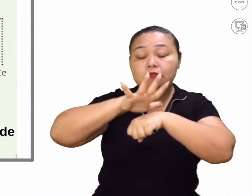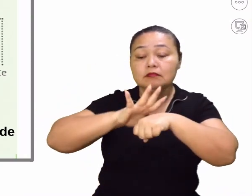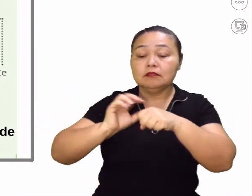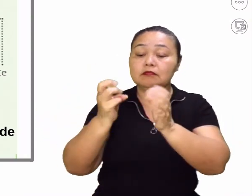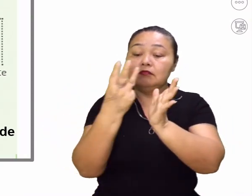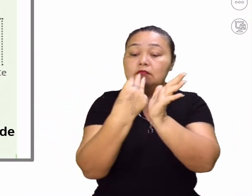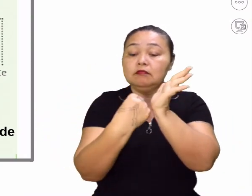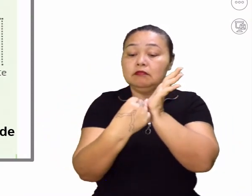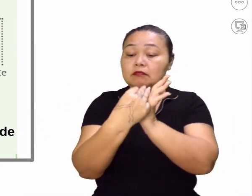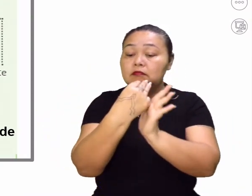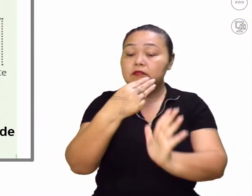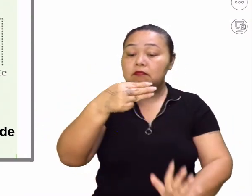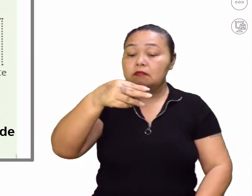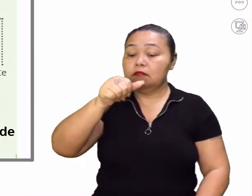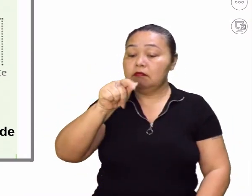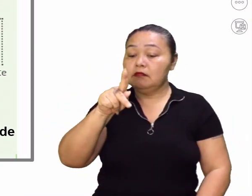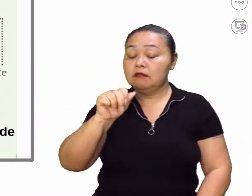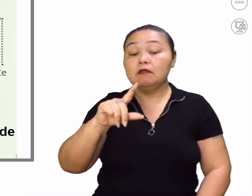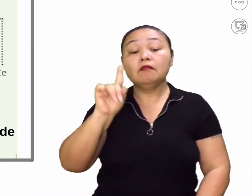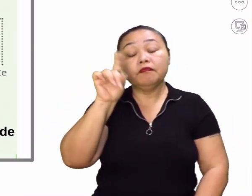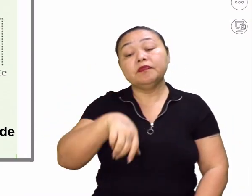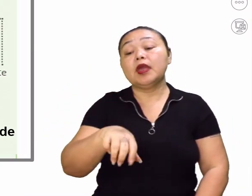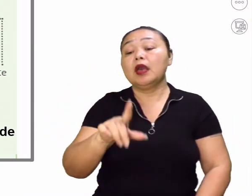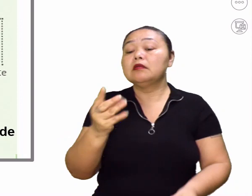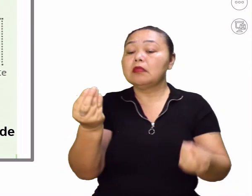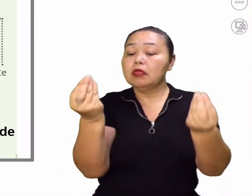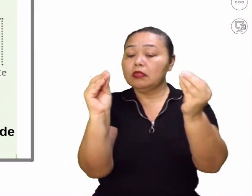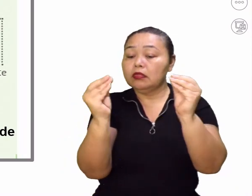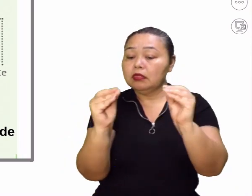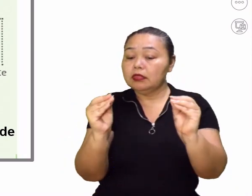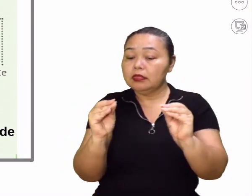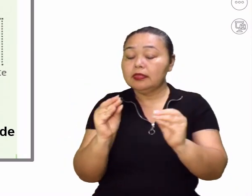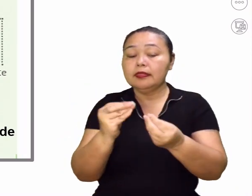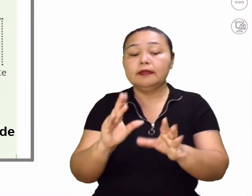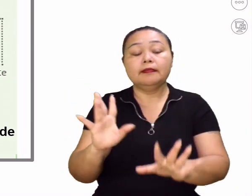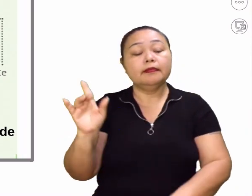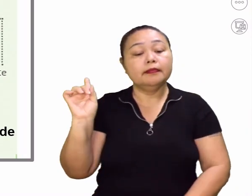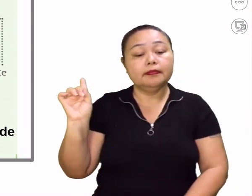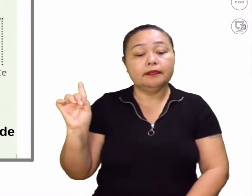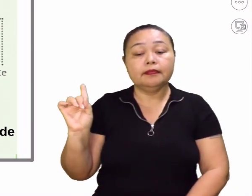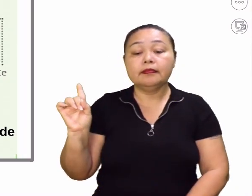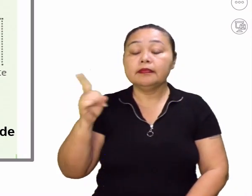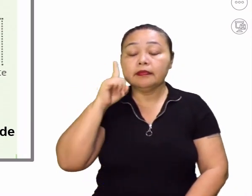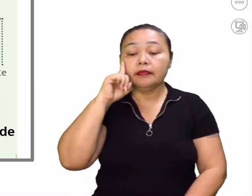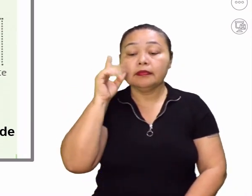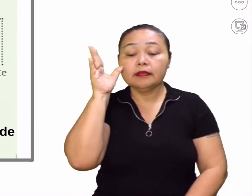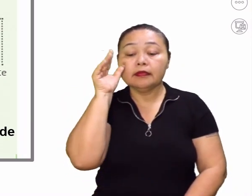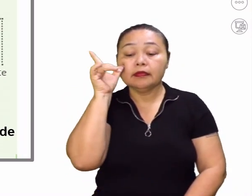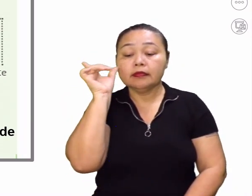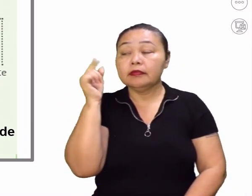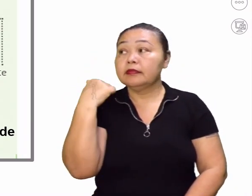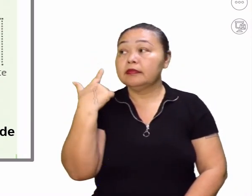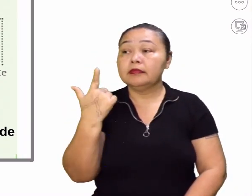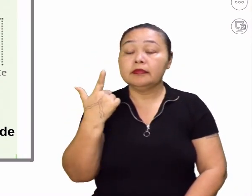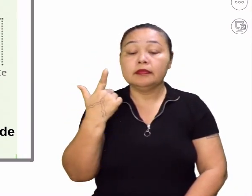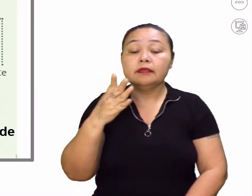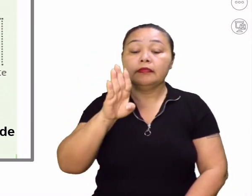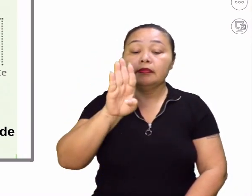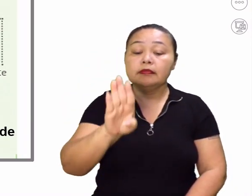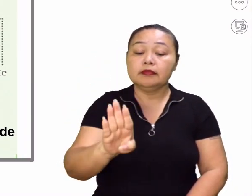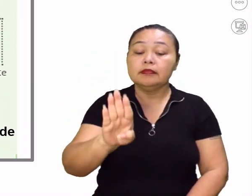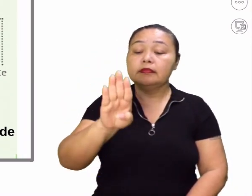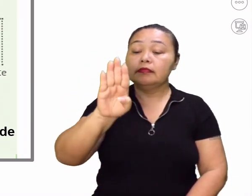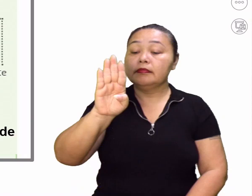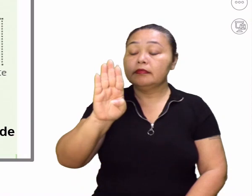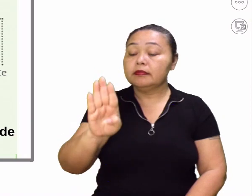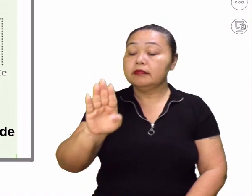né, que é uma estrutura de argila. Isso. Rogério, só a nível de curiosidade, fala para o aluno aí, ó, a Babilônia, né?